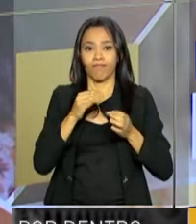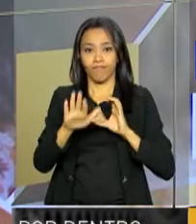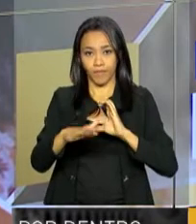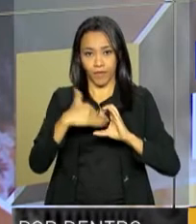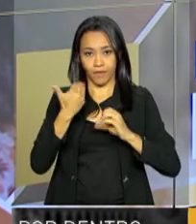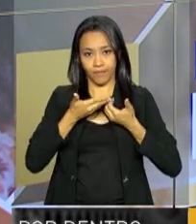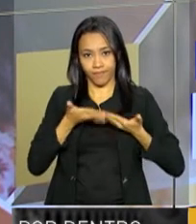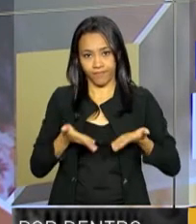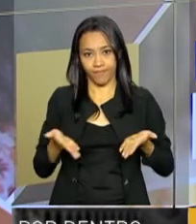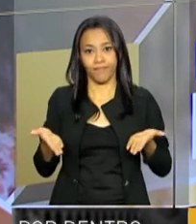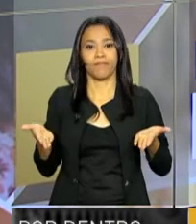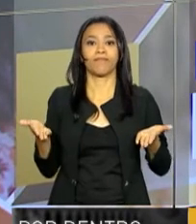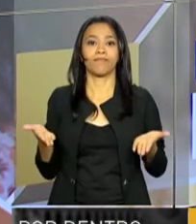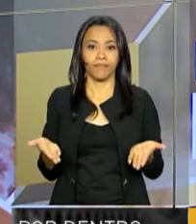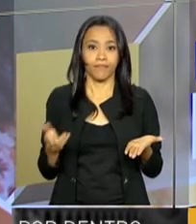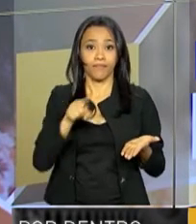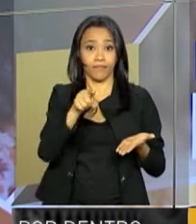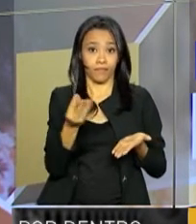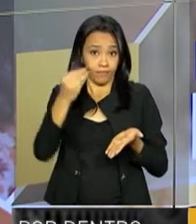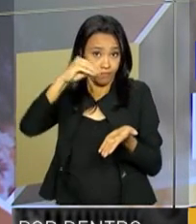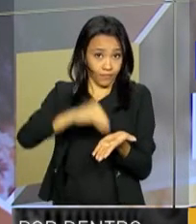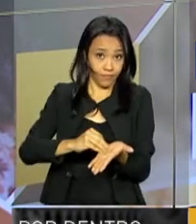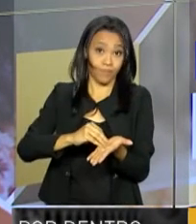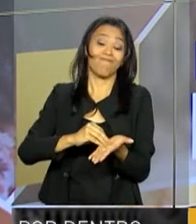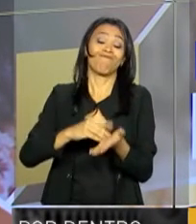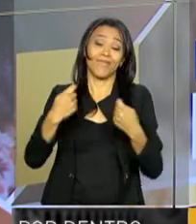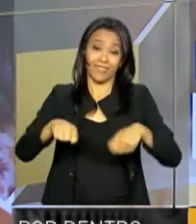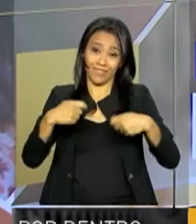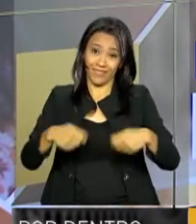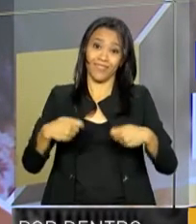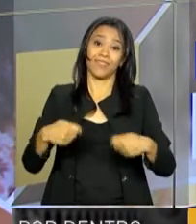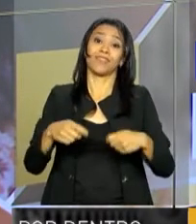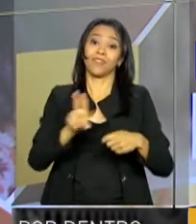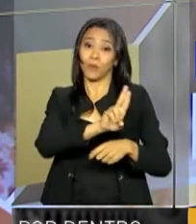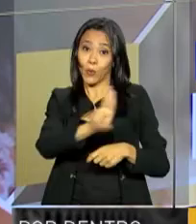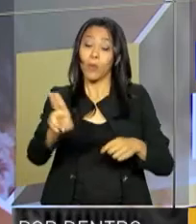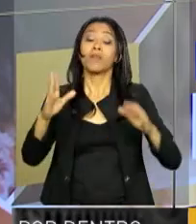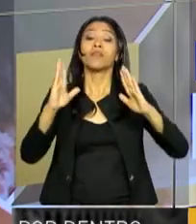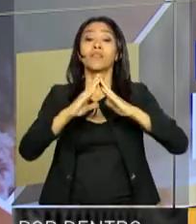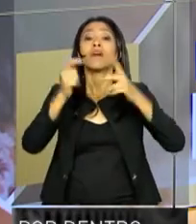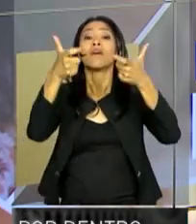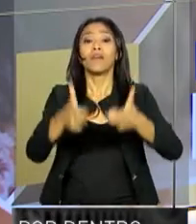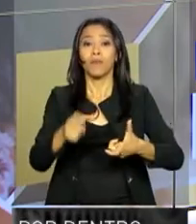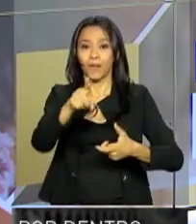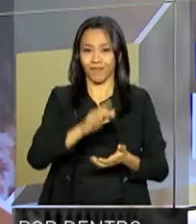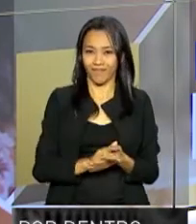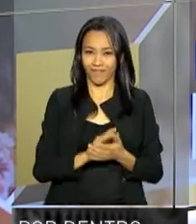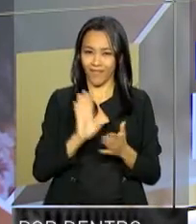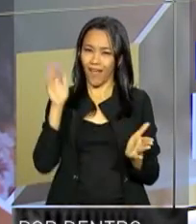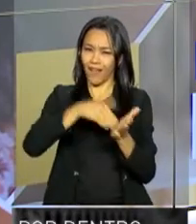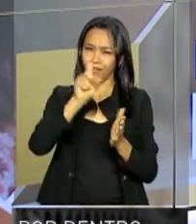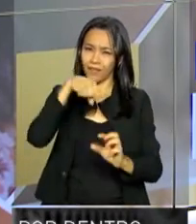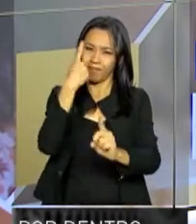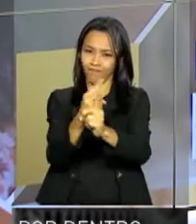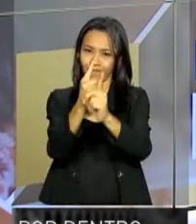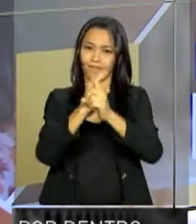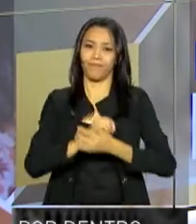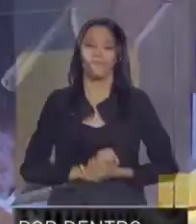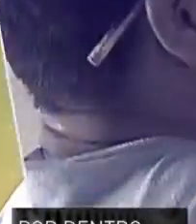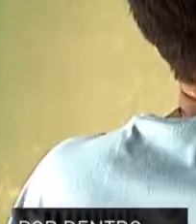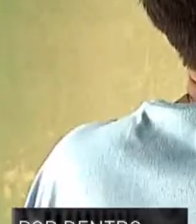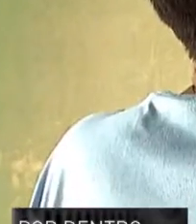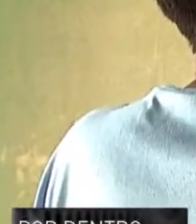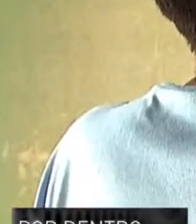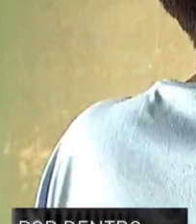roupa presidencia.gov.br é preciso que você informe o seu nome ea cidade onde você mora até a próxima